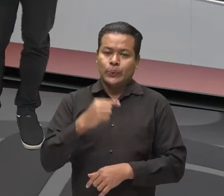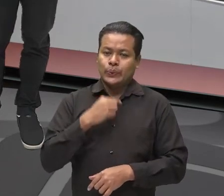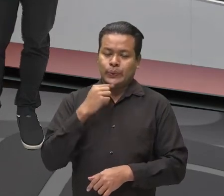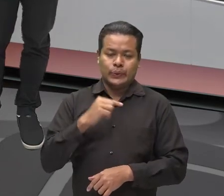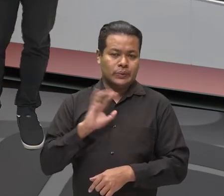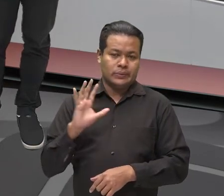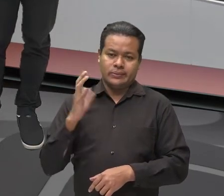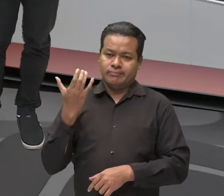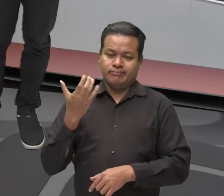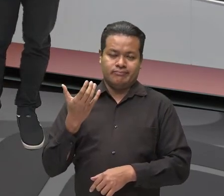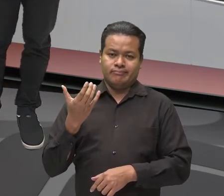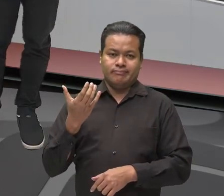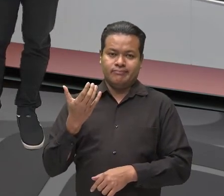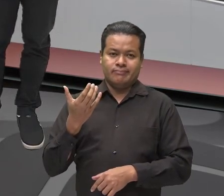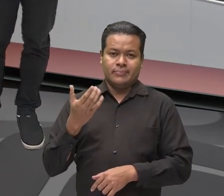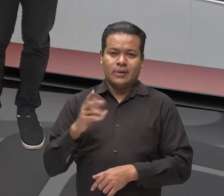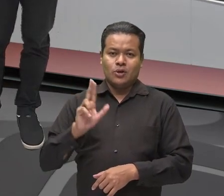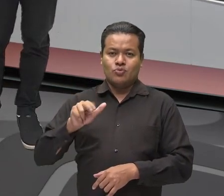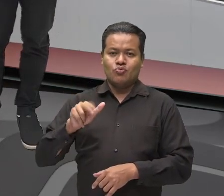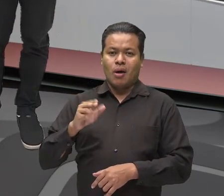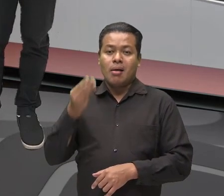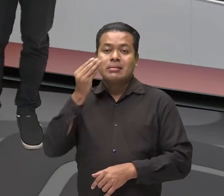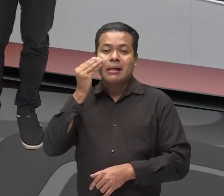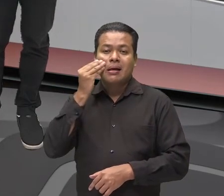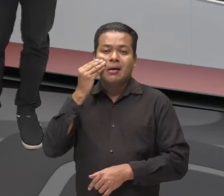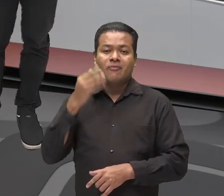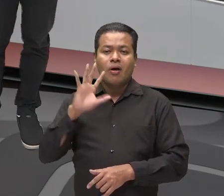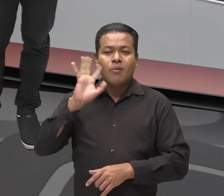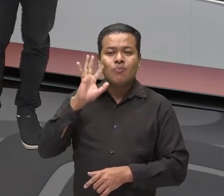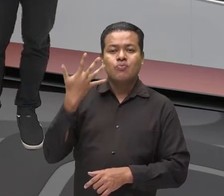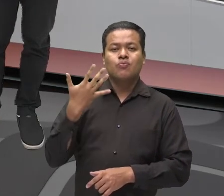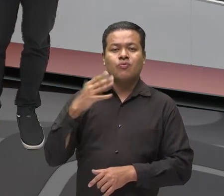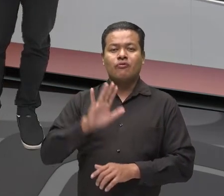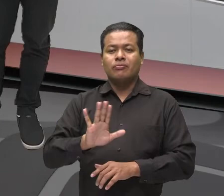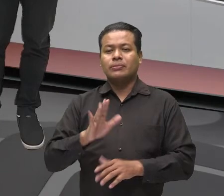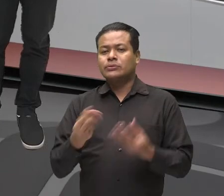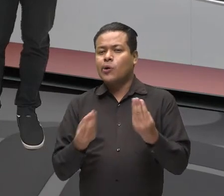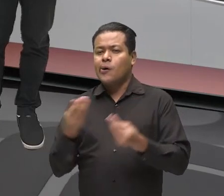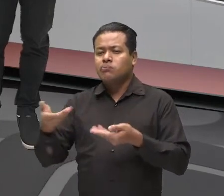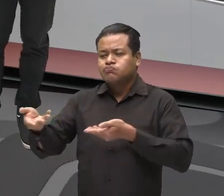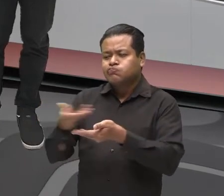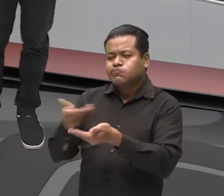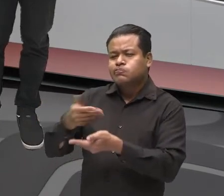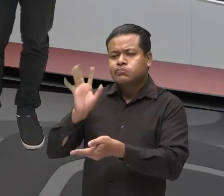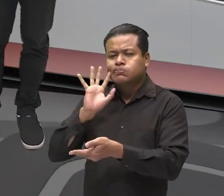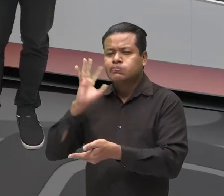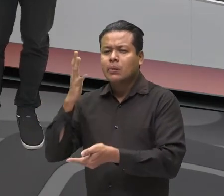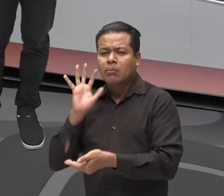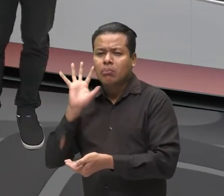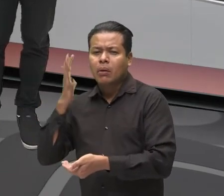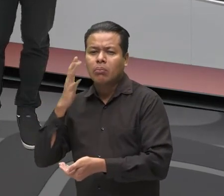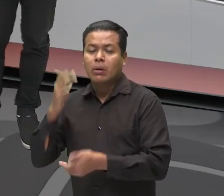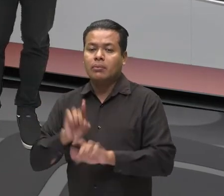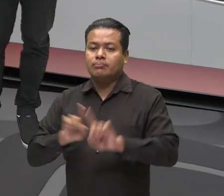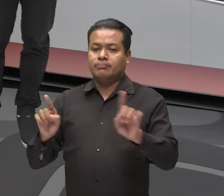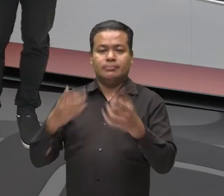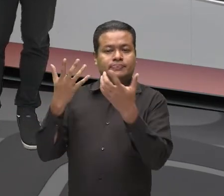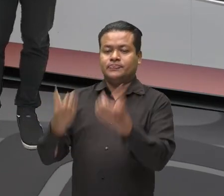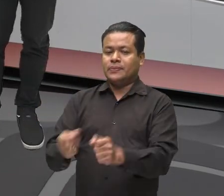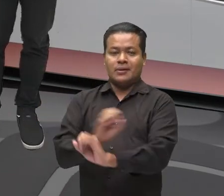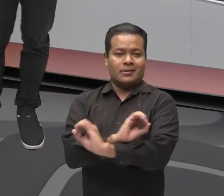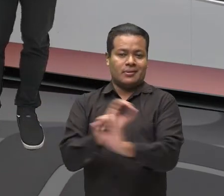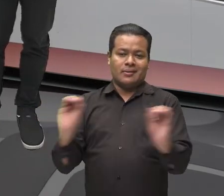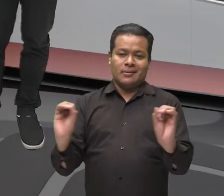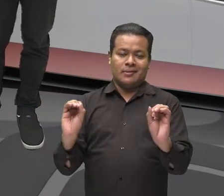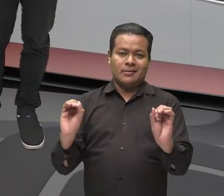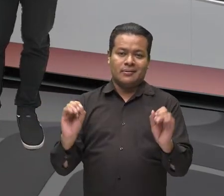acontecendo, né? Acaba sempre nessa tentativa de resolver a questão, de resolver os conflitos, de resolver aí essas